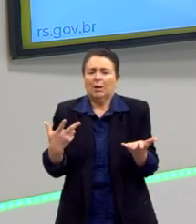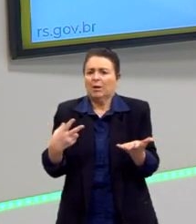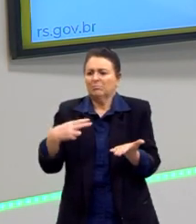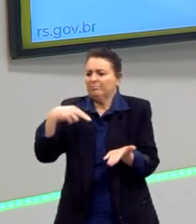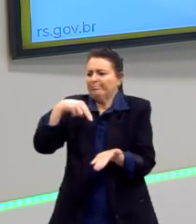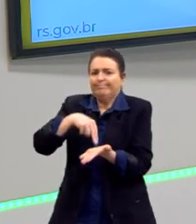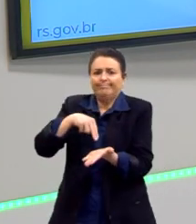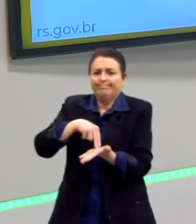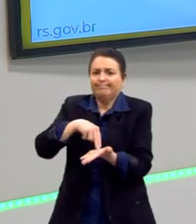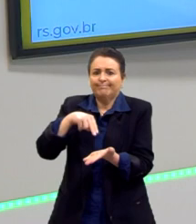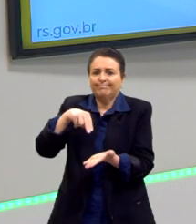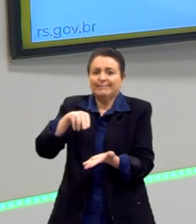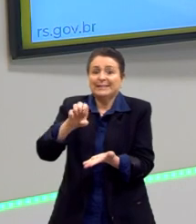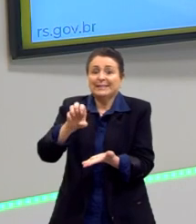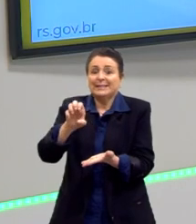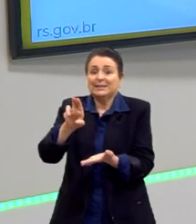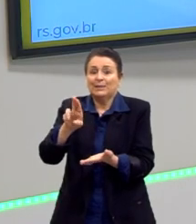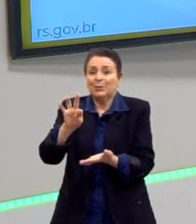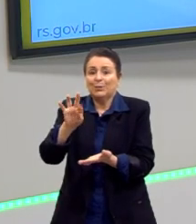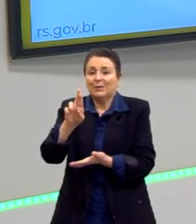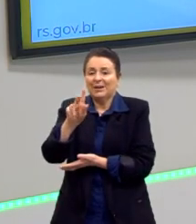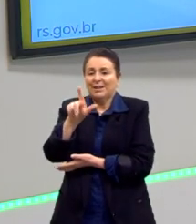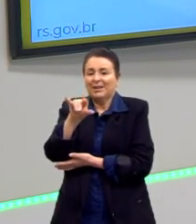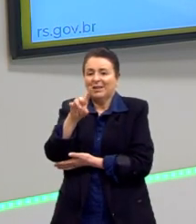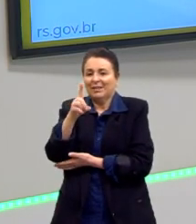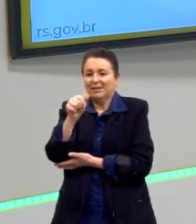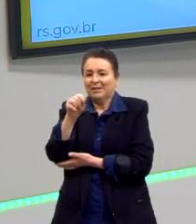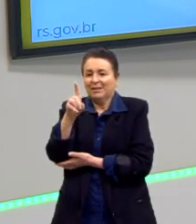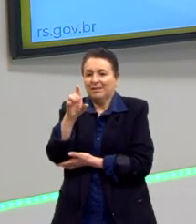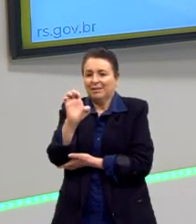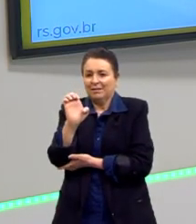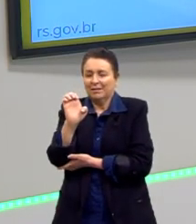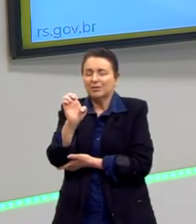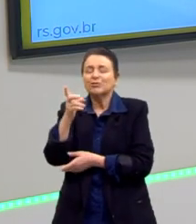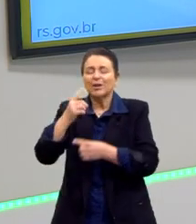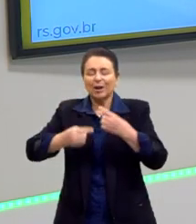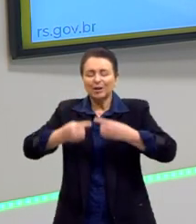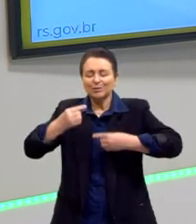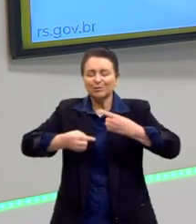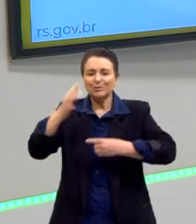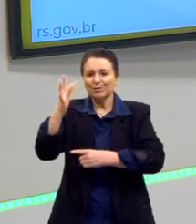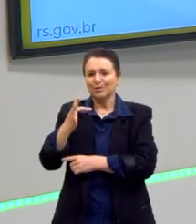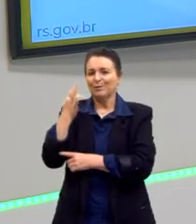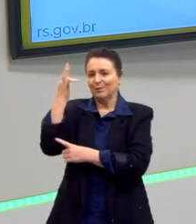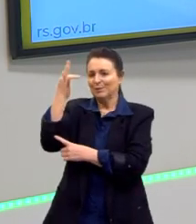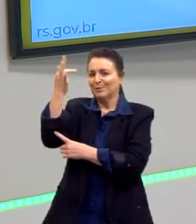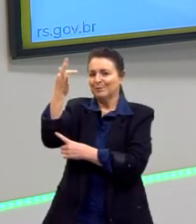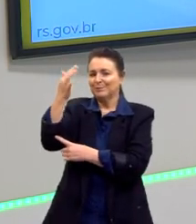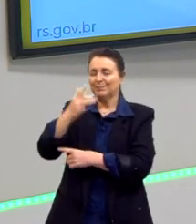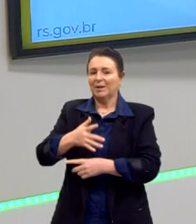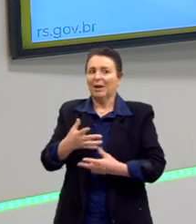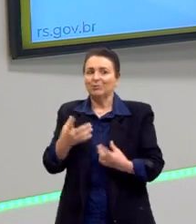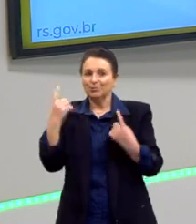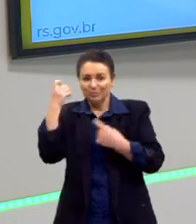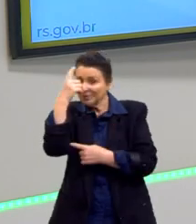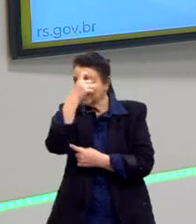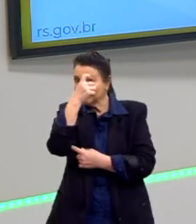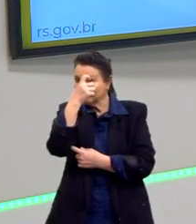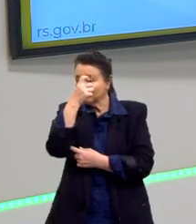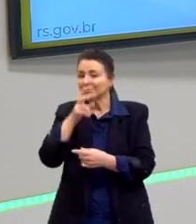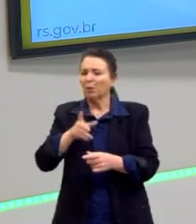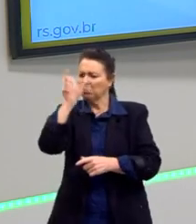a gente já discutiu isso em filosofia né Ela é bem complicado de se manter essa neutralidade por exemplo olha só